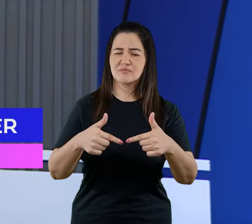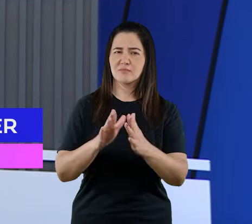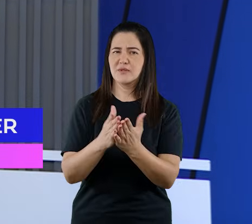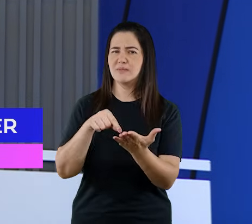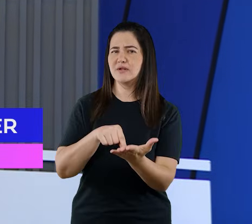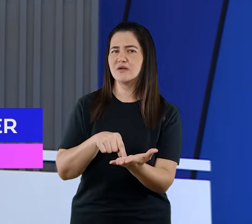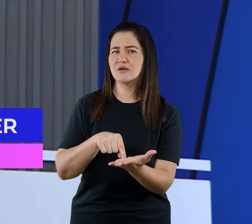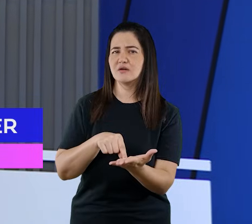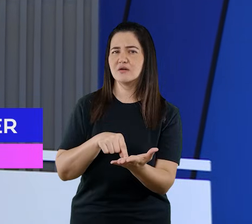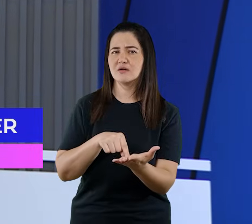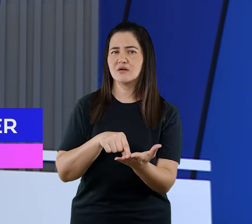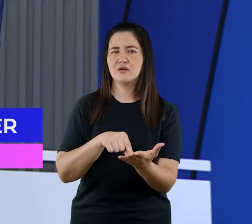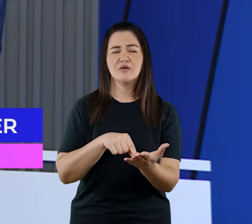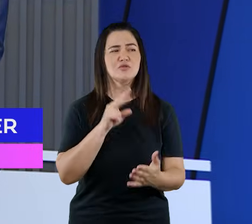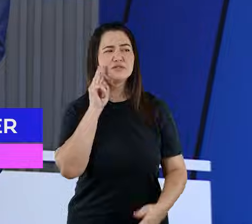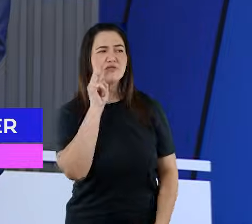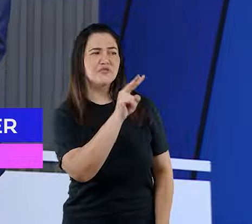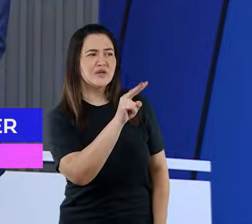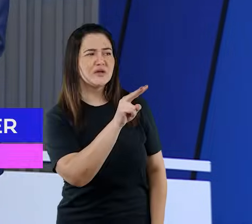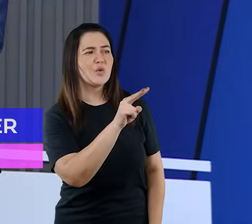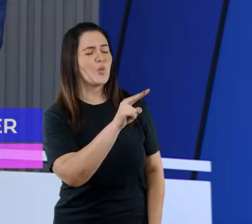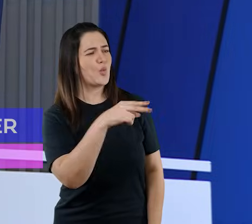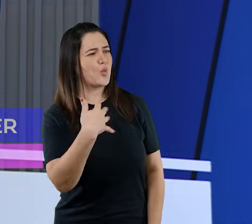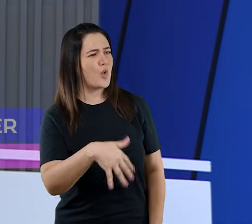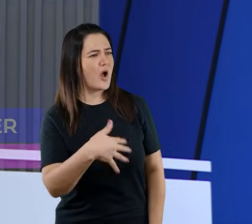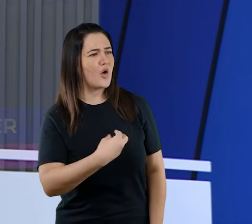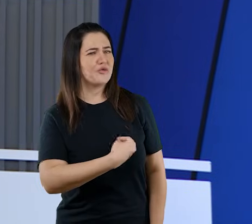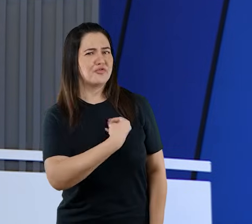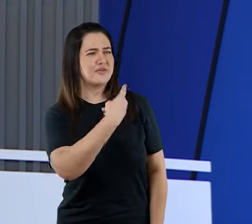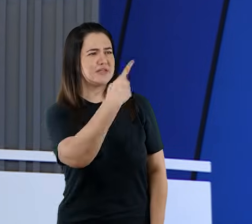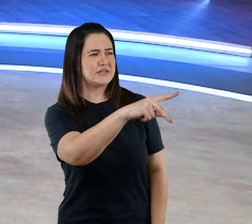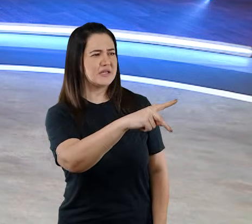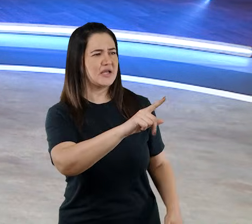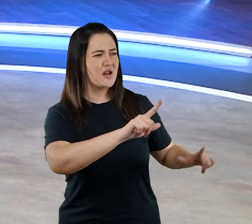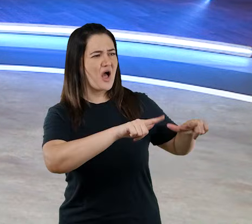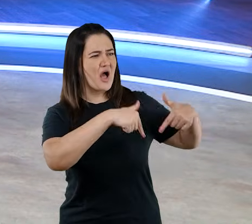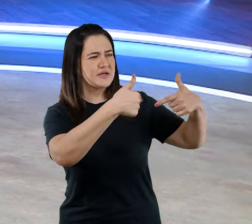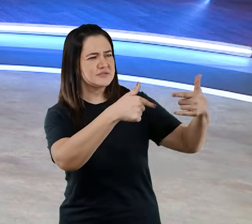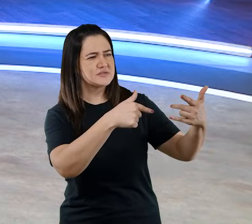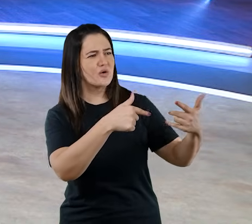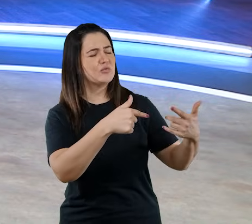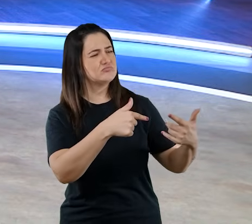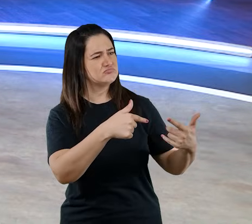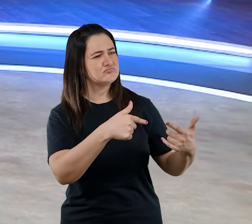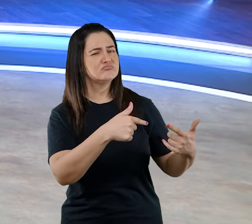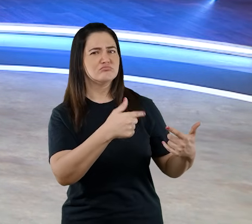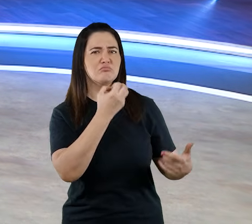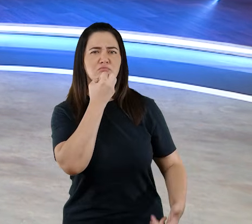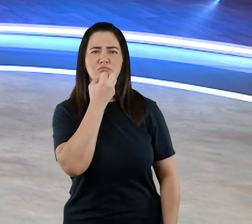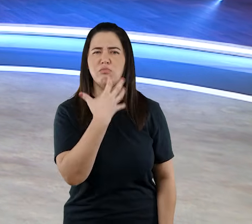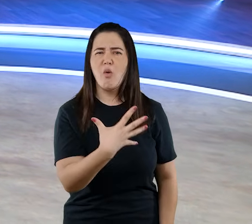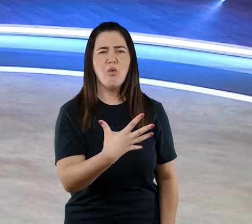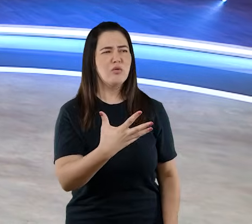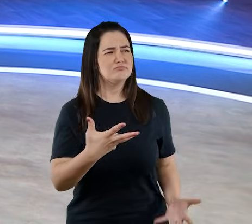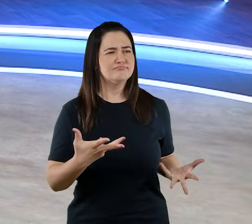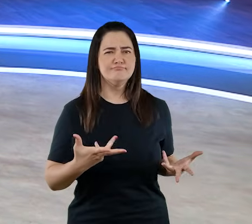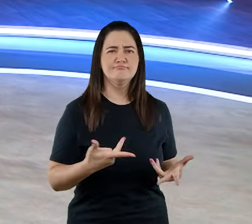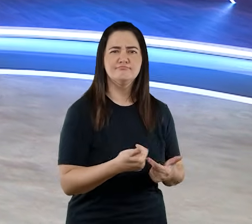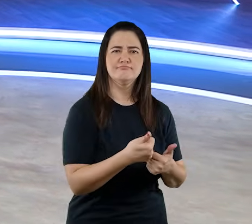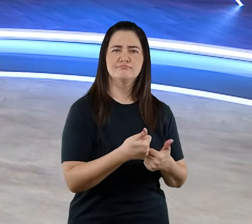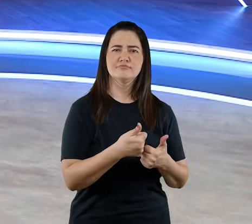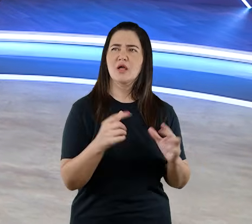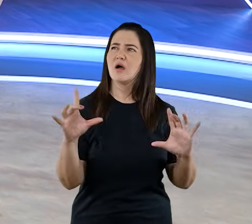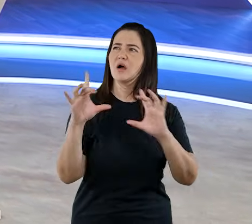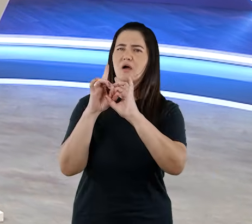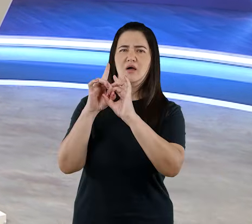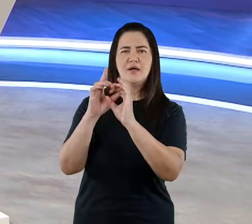pregação? Ele inspira pela vida que tem? Diante dessas características, nós entendemos e